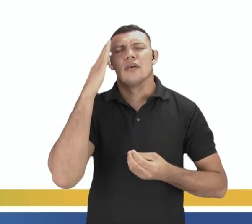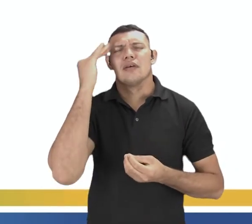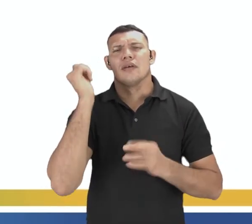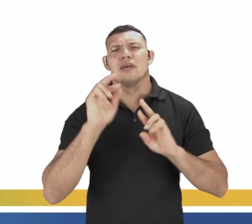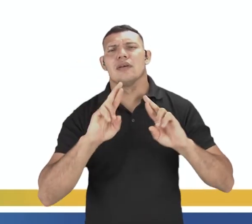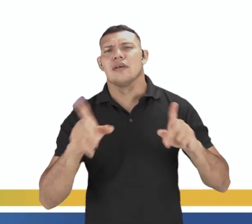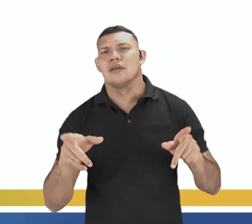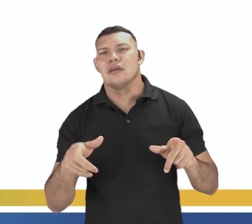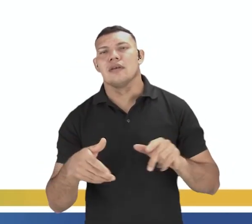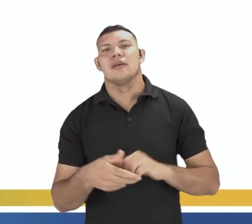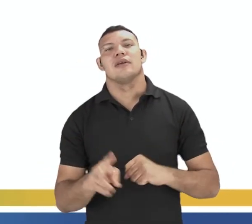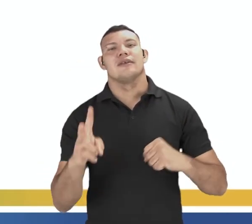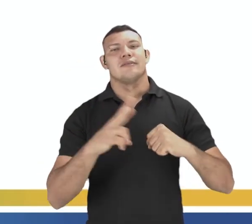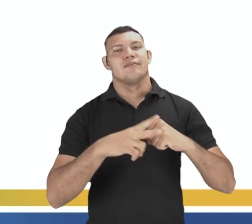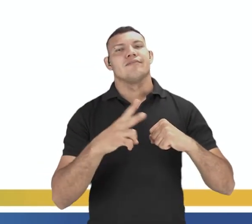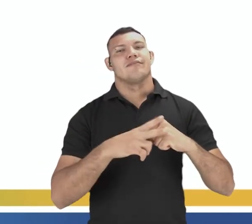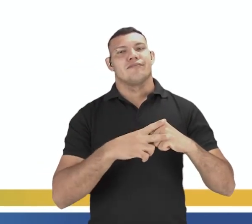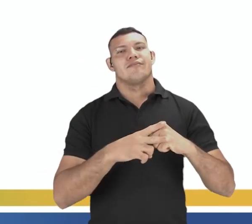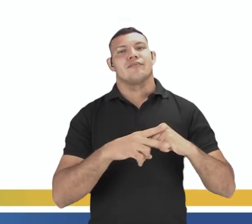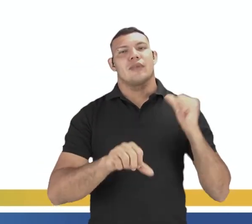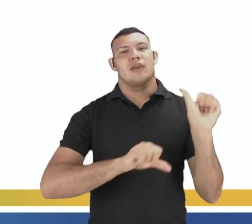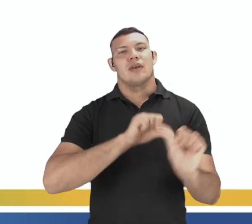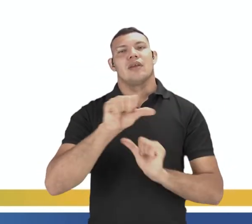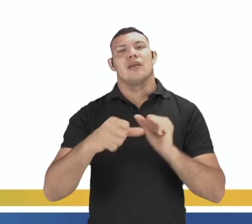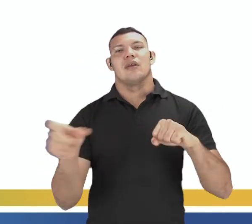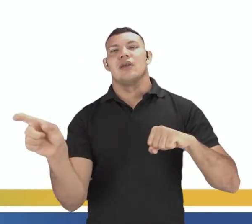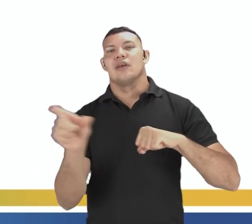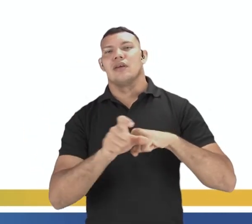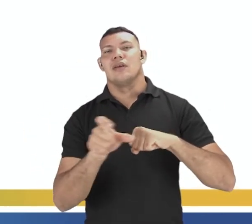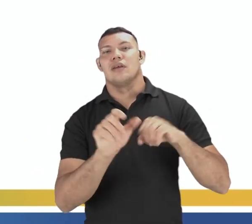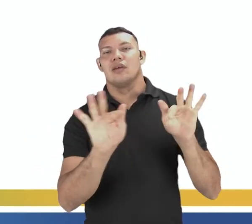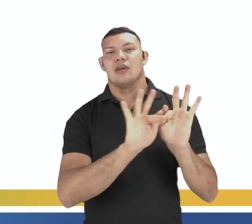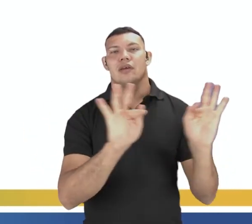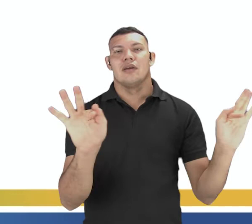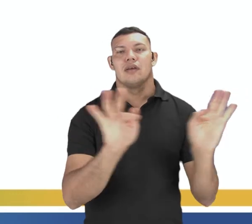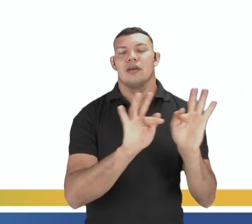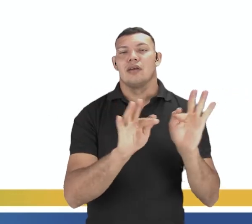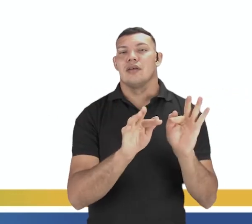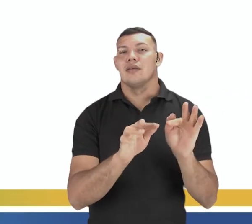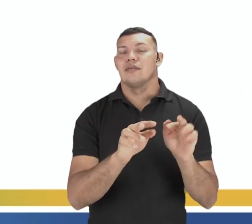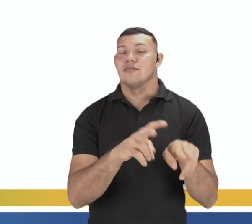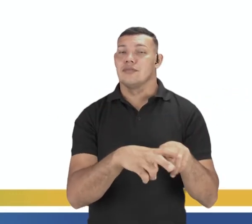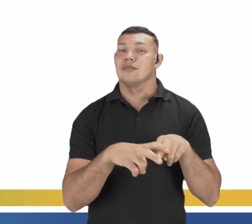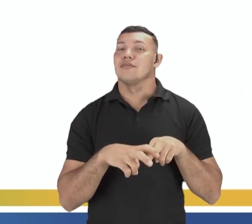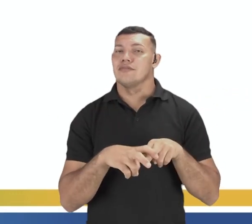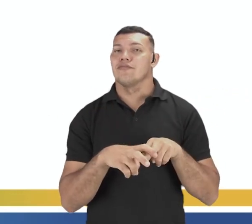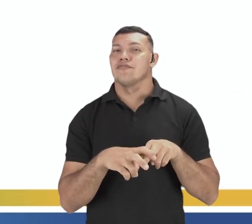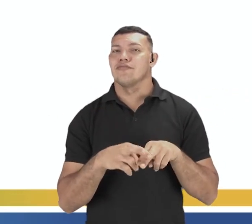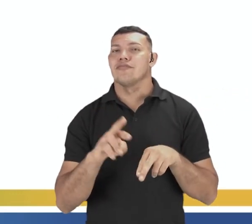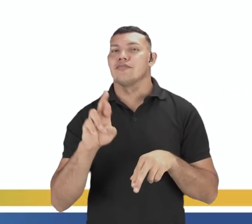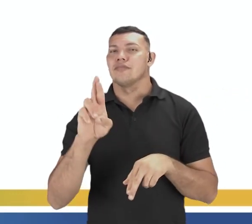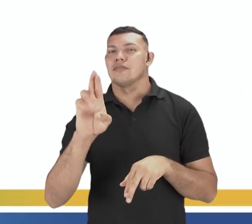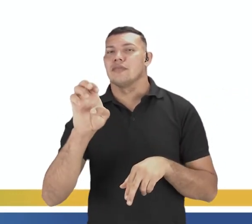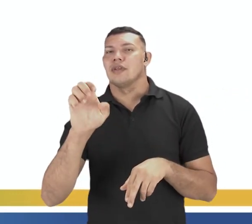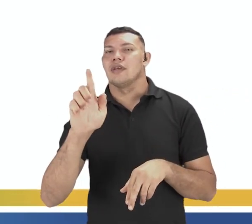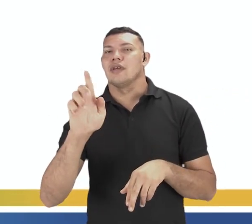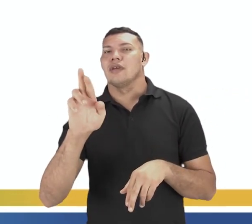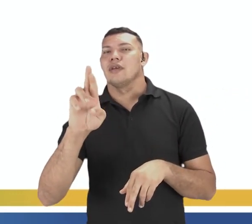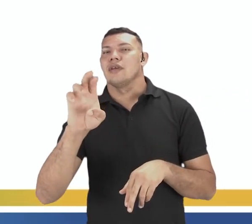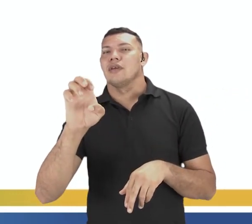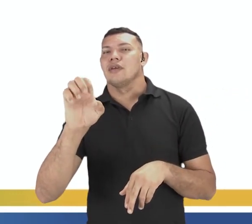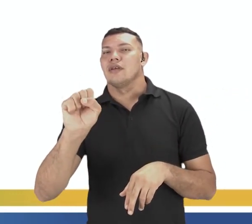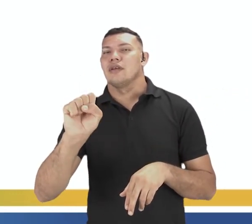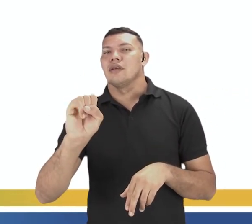O verbo, ele foi substantivado na frase. Por isso é regressiva. Então, houve uma mudança de